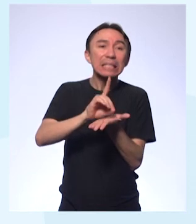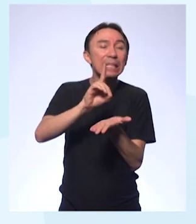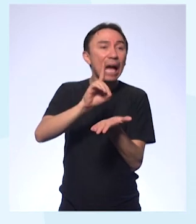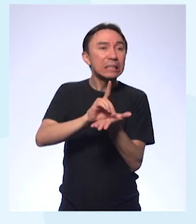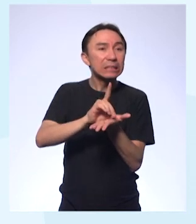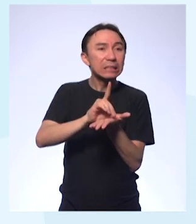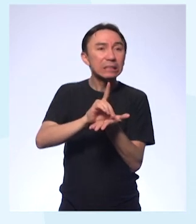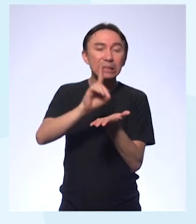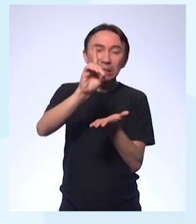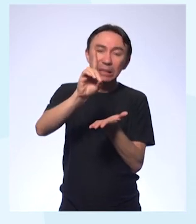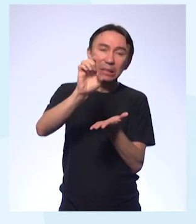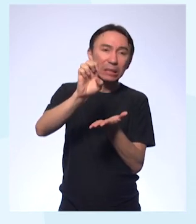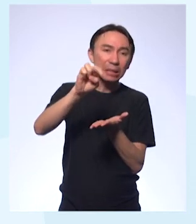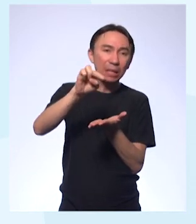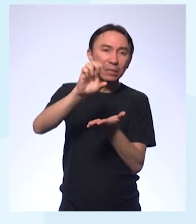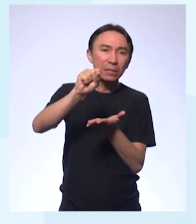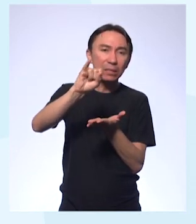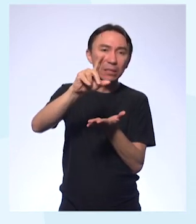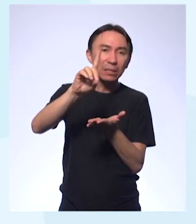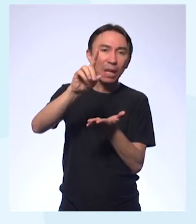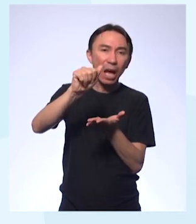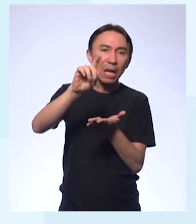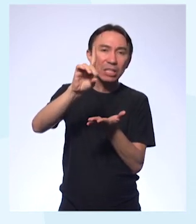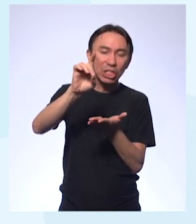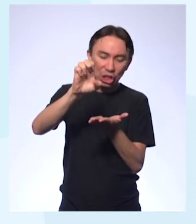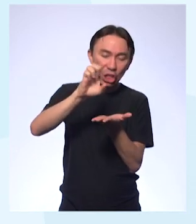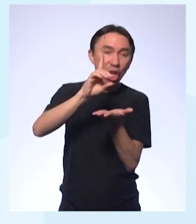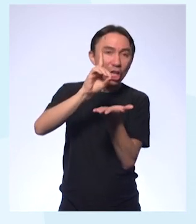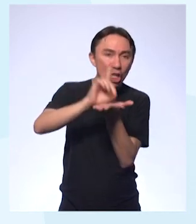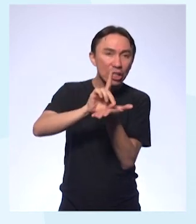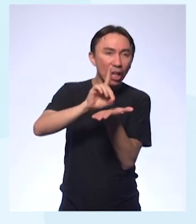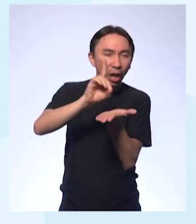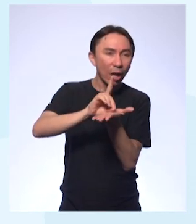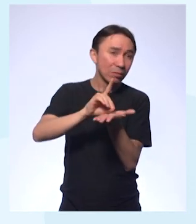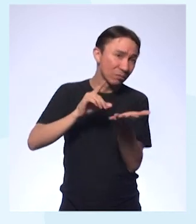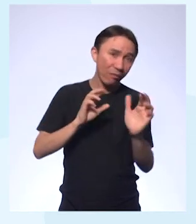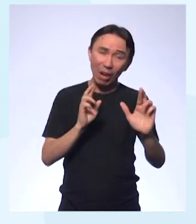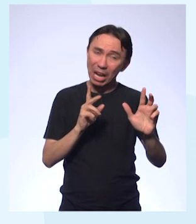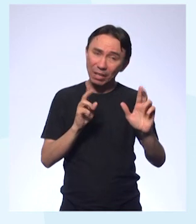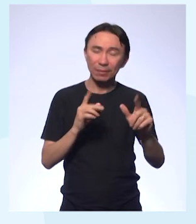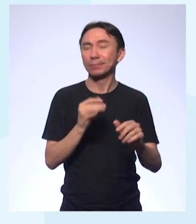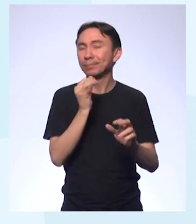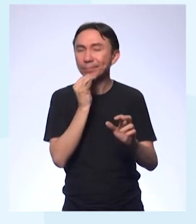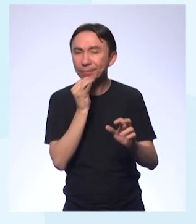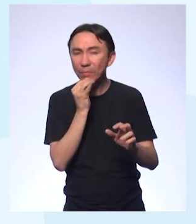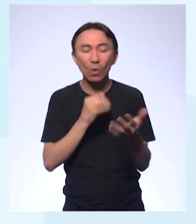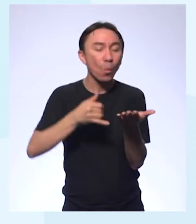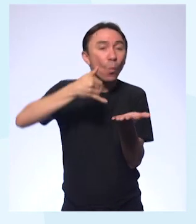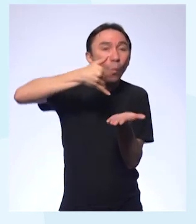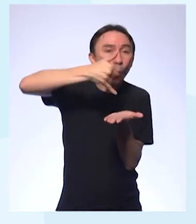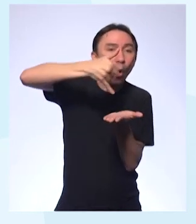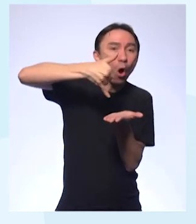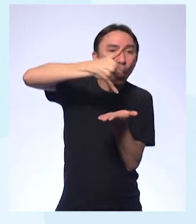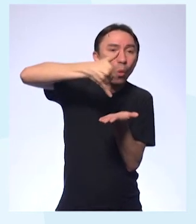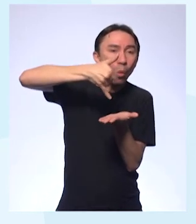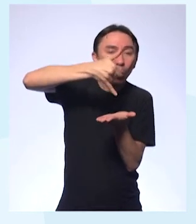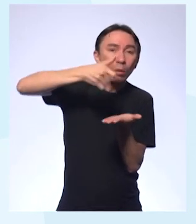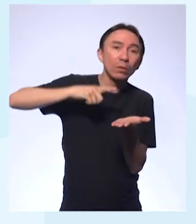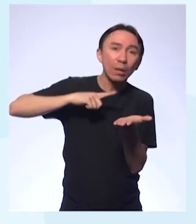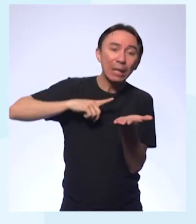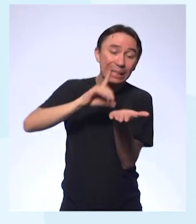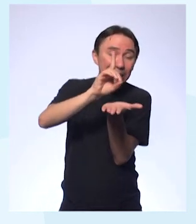que têm aí densidades diferentes. No caso, o óleo ele tem uma densidade,